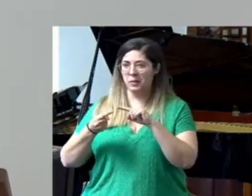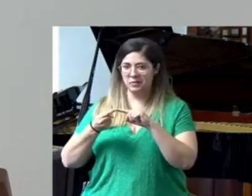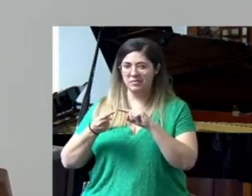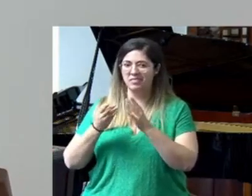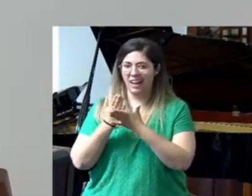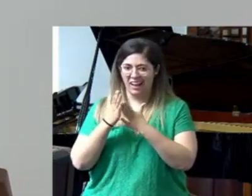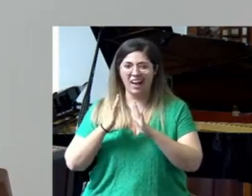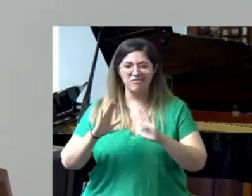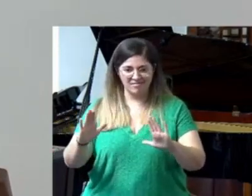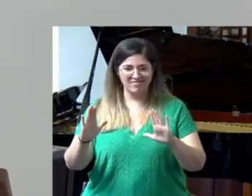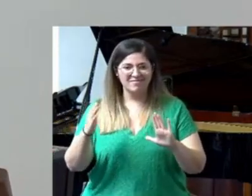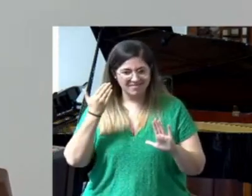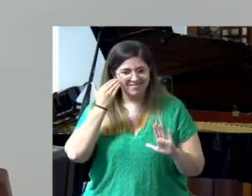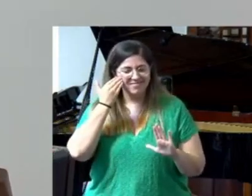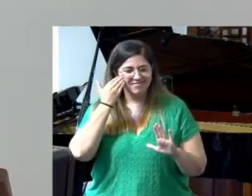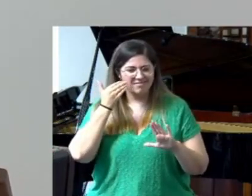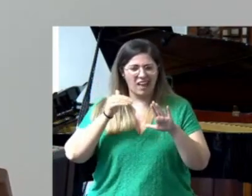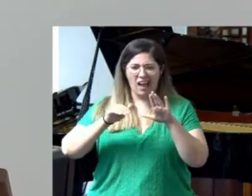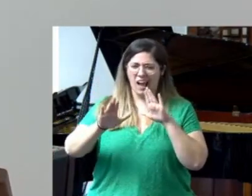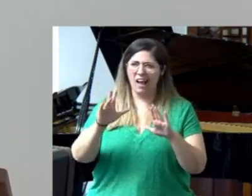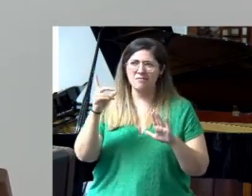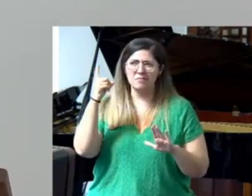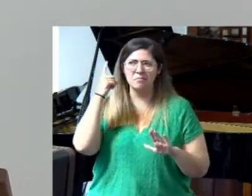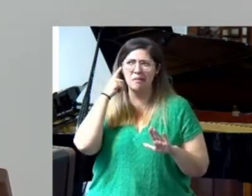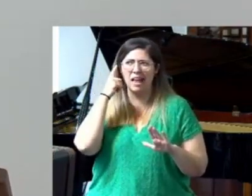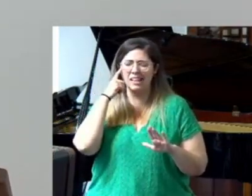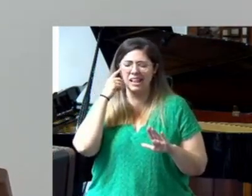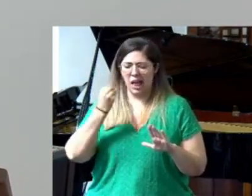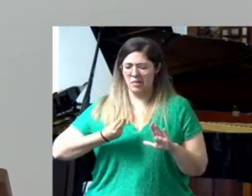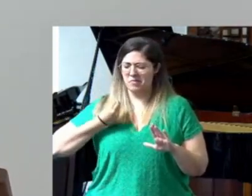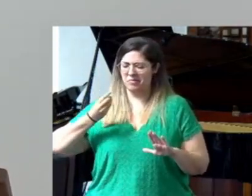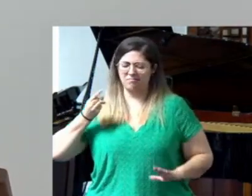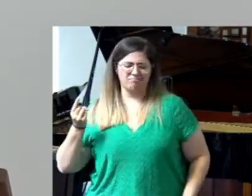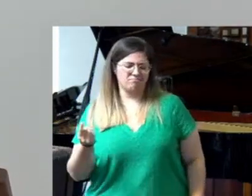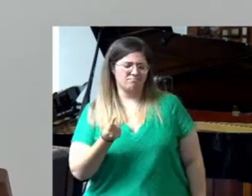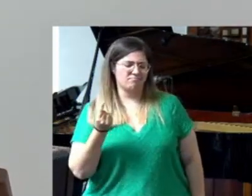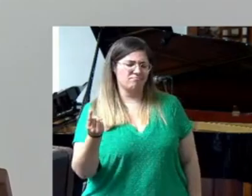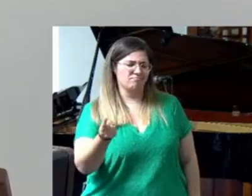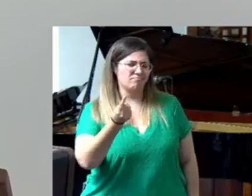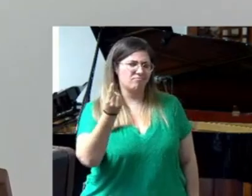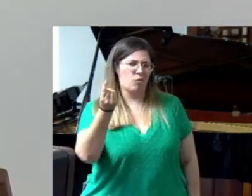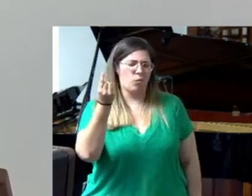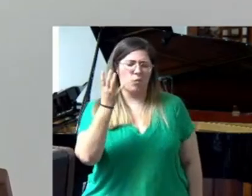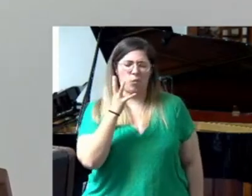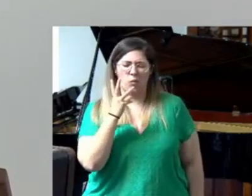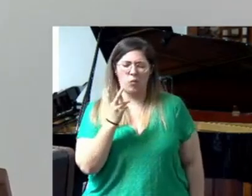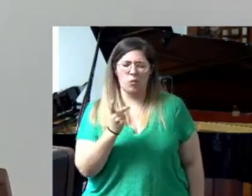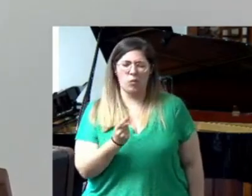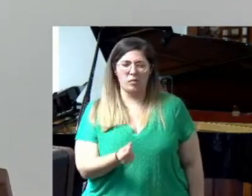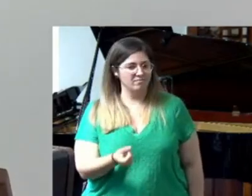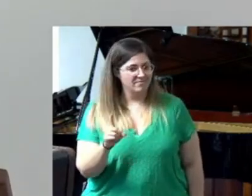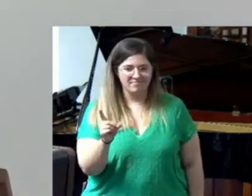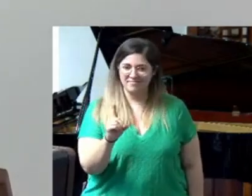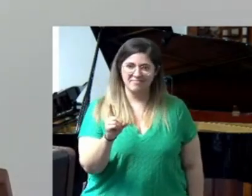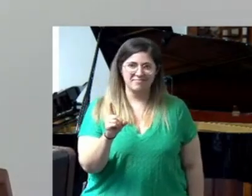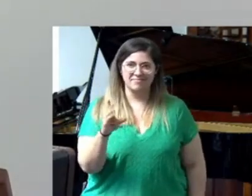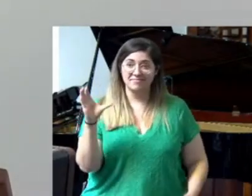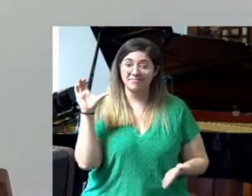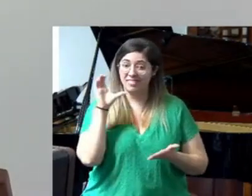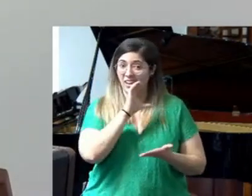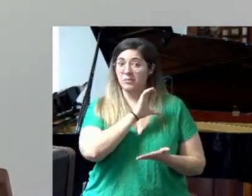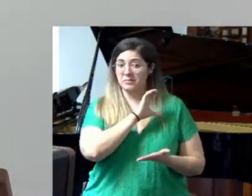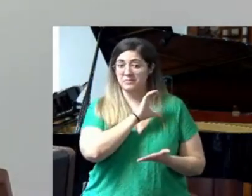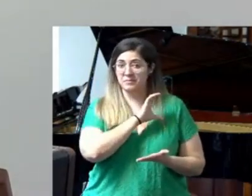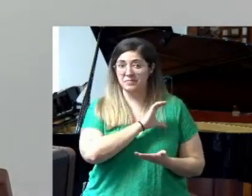amanhã. Então não pode pensar que essa vida é eterna aqui nessa terra, que essa vida se prolongará para além daquilo que Deus quer. Ela é